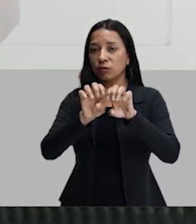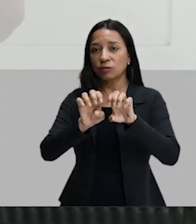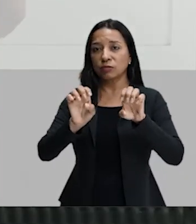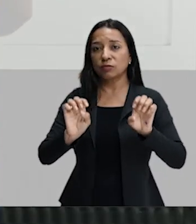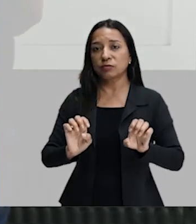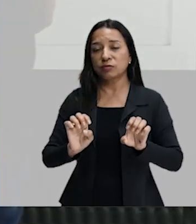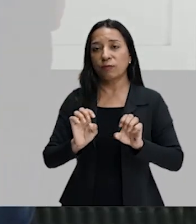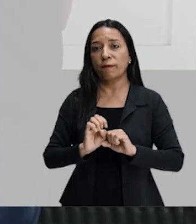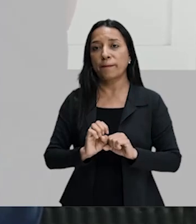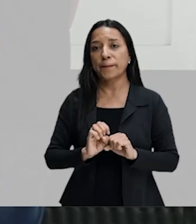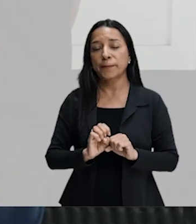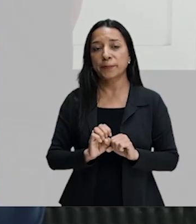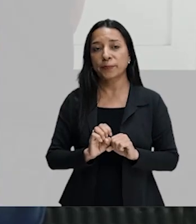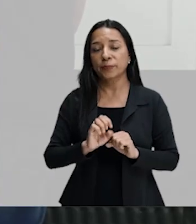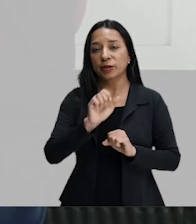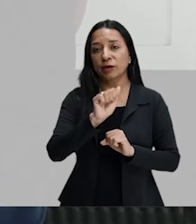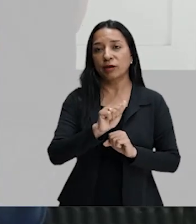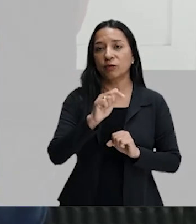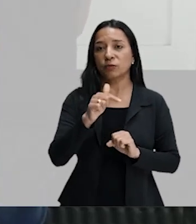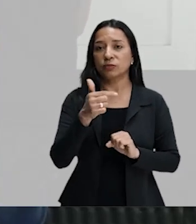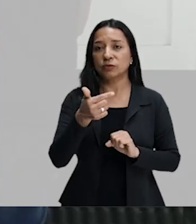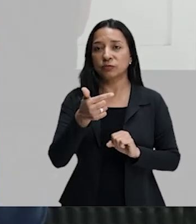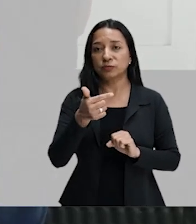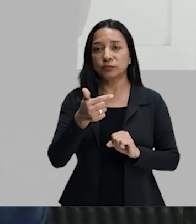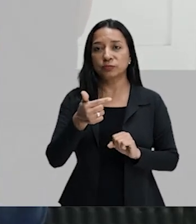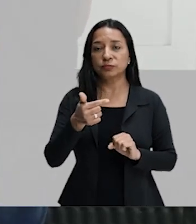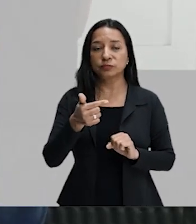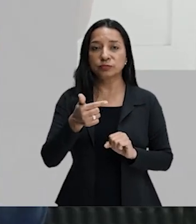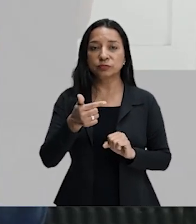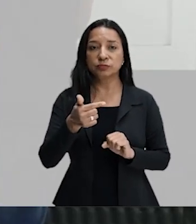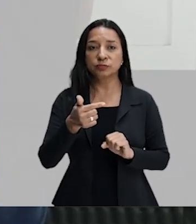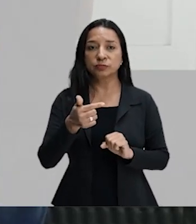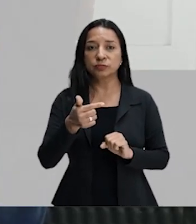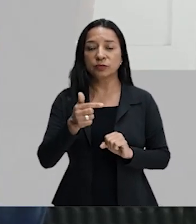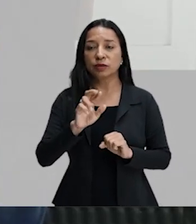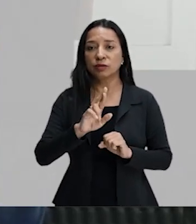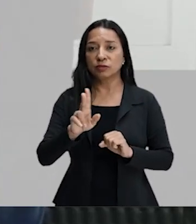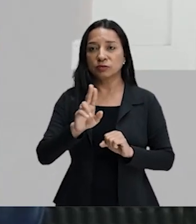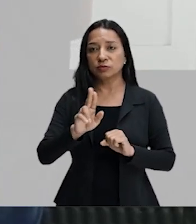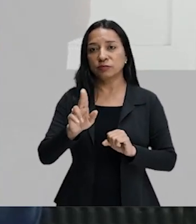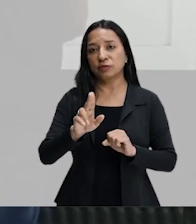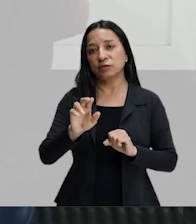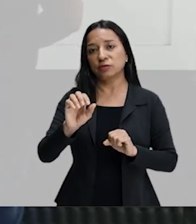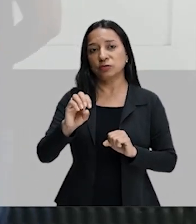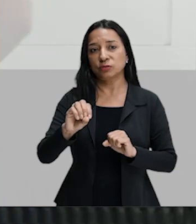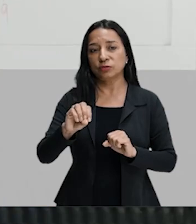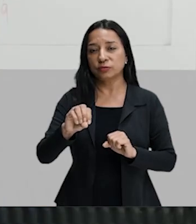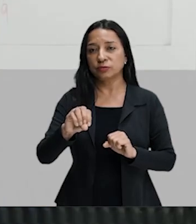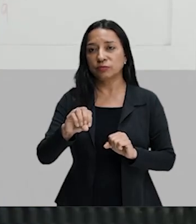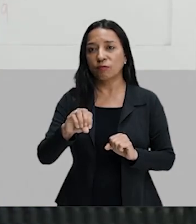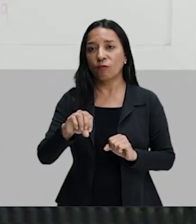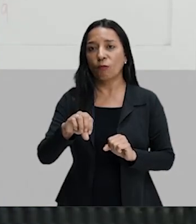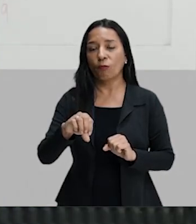Então, você vai ter a ao quadrado e diferente de 9.